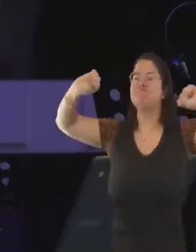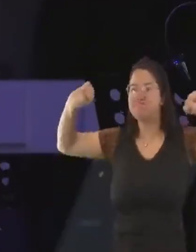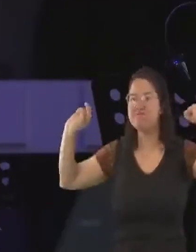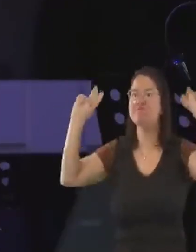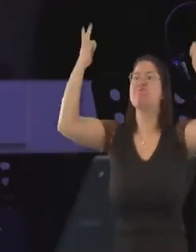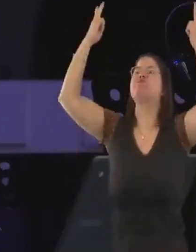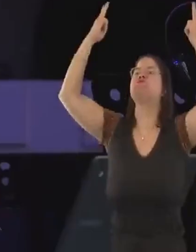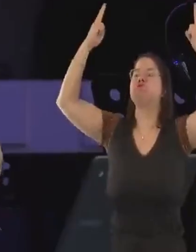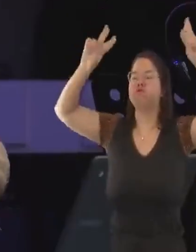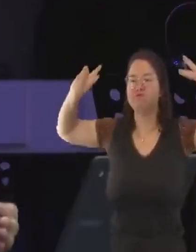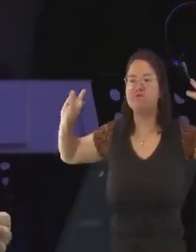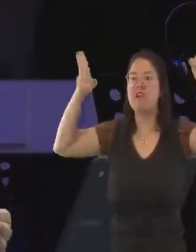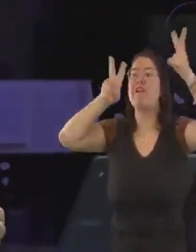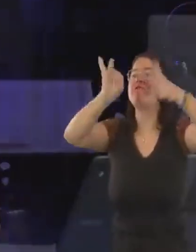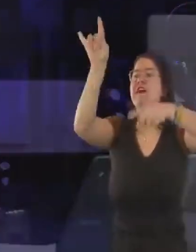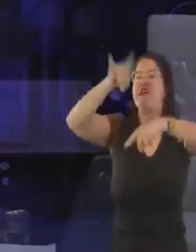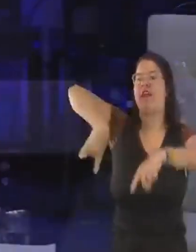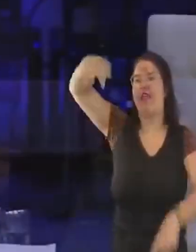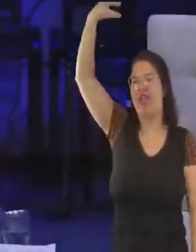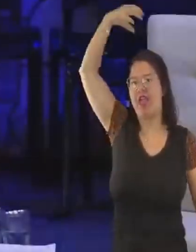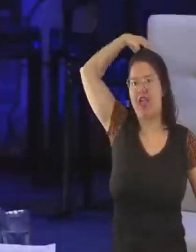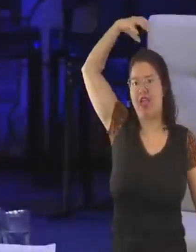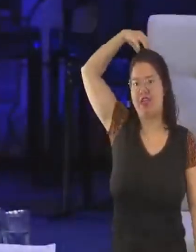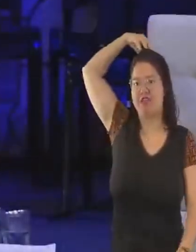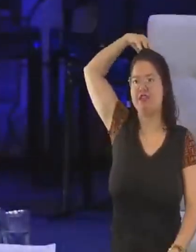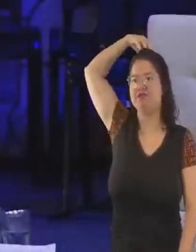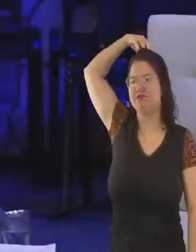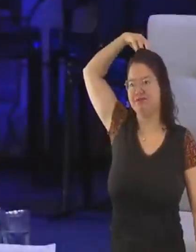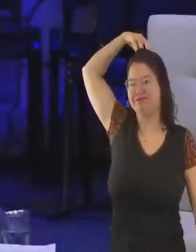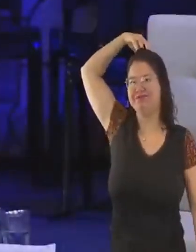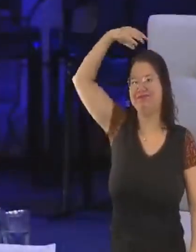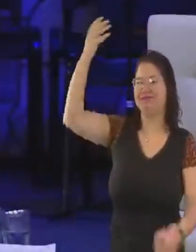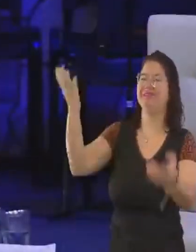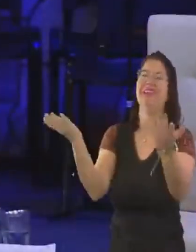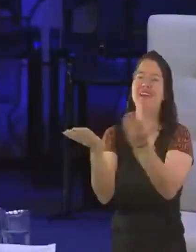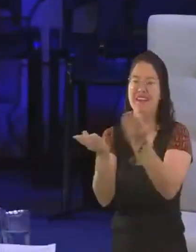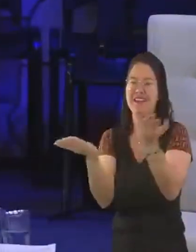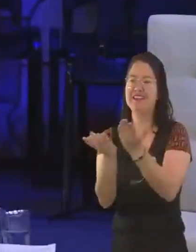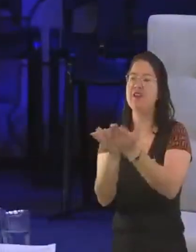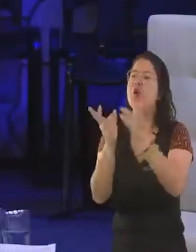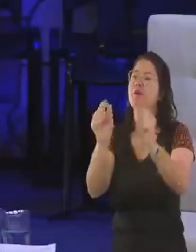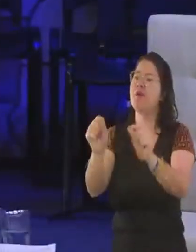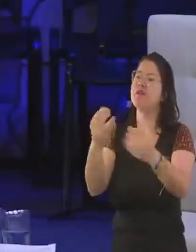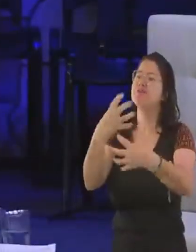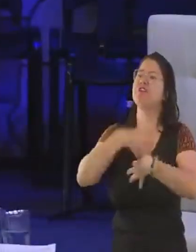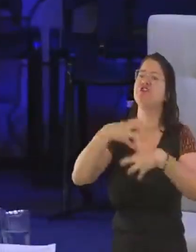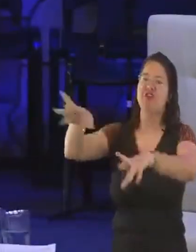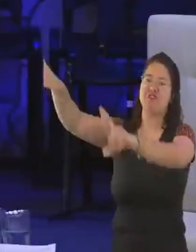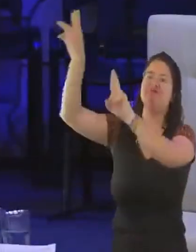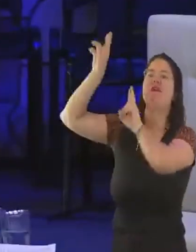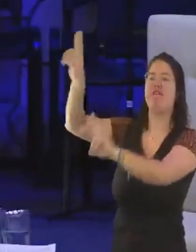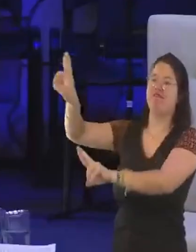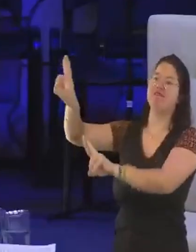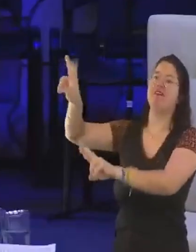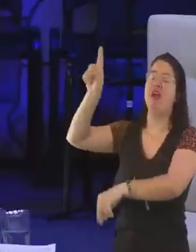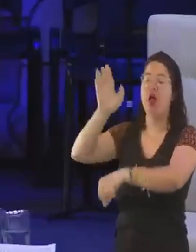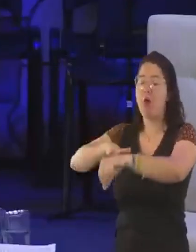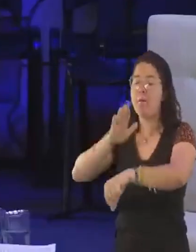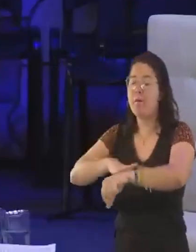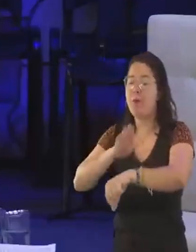Cristo virá como Rei. Para os cristãos, é a bendita esperança, o momento